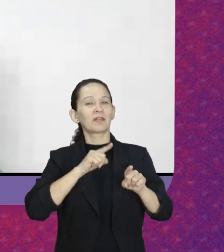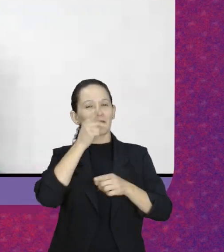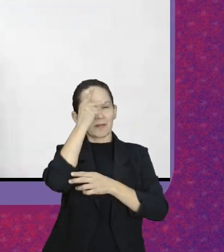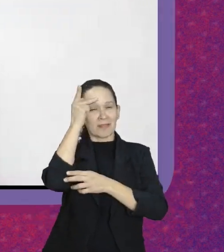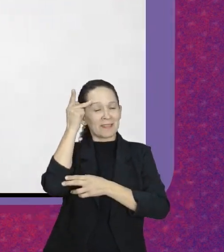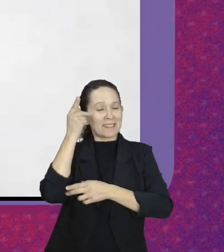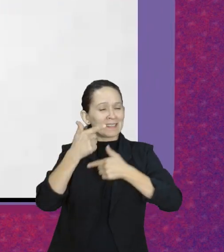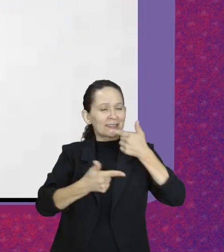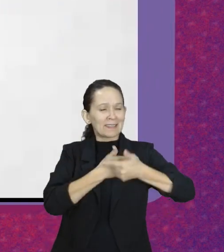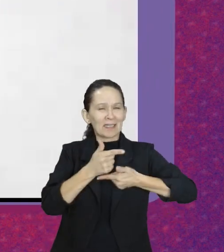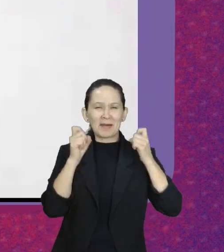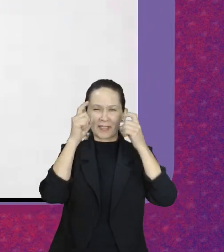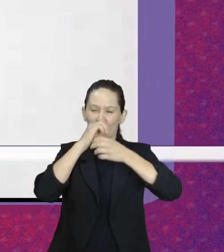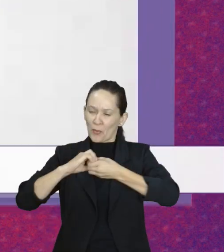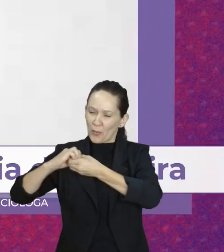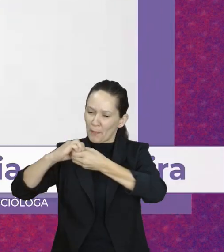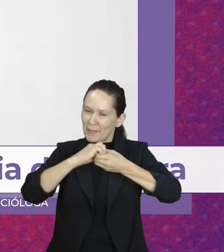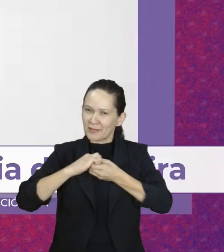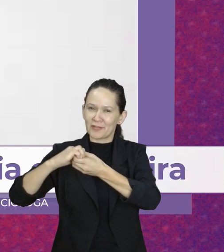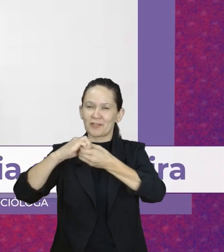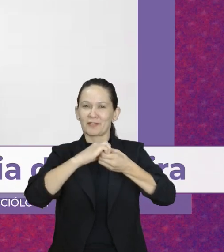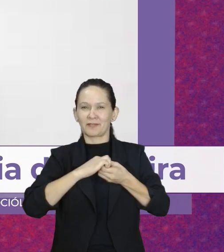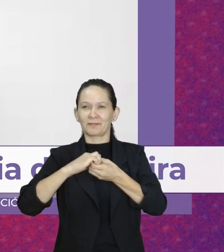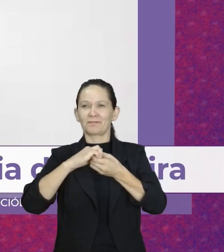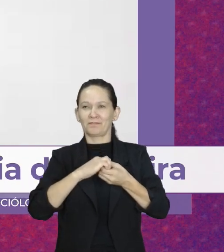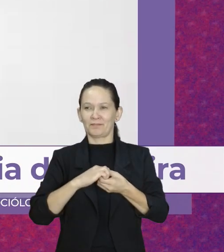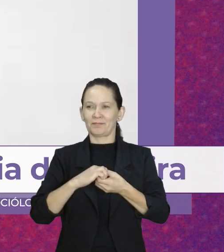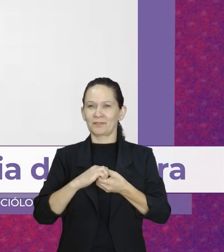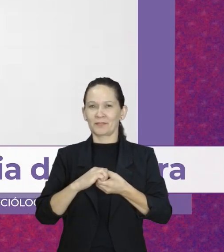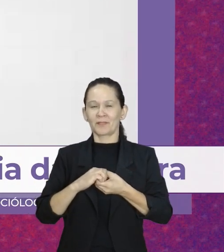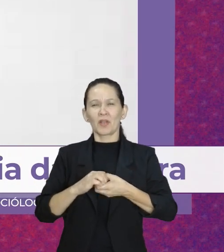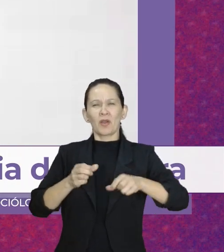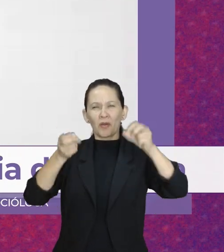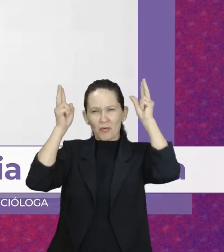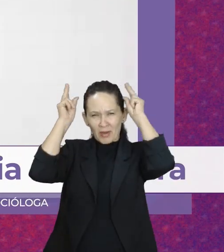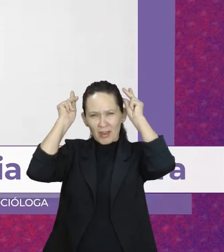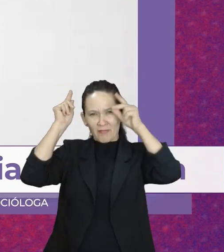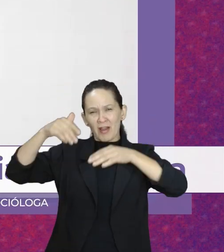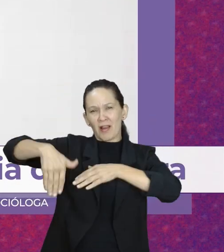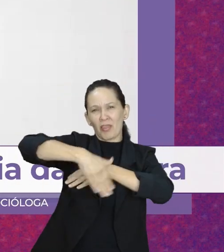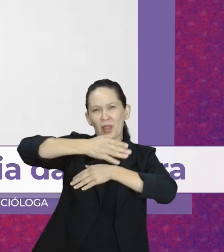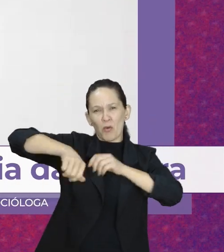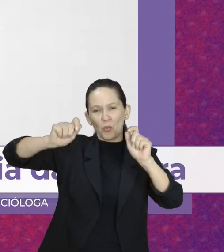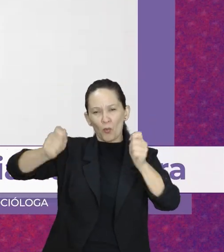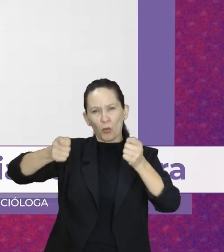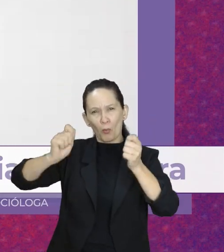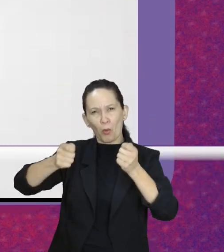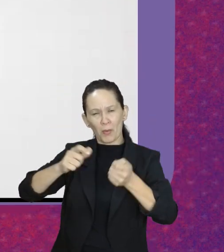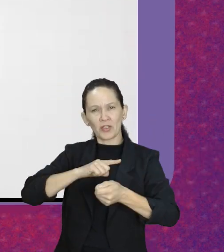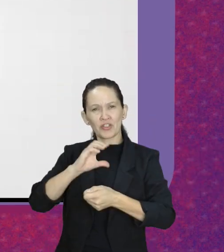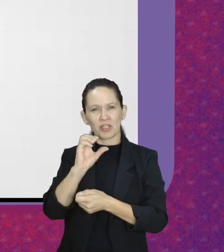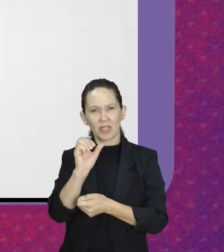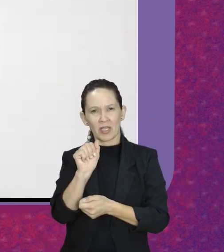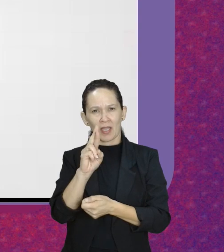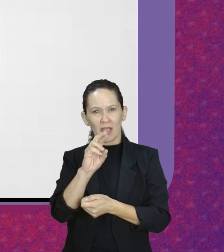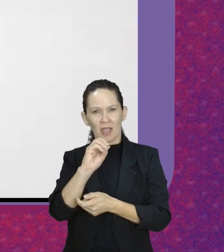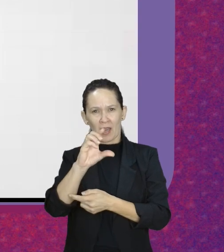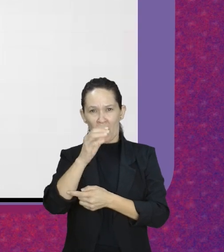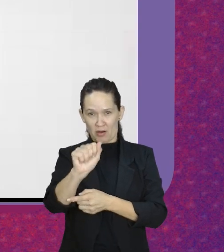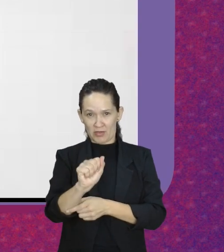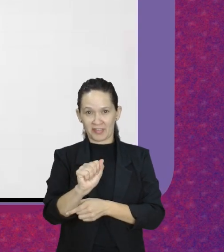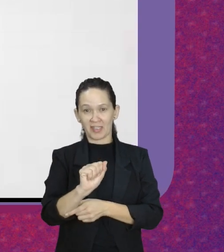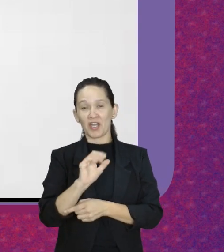precárias, não em cooperativas, que puxavam carroça na rua, isso já faz uns quase 10 anos, né?